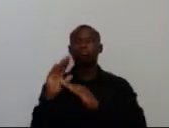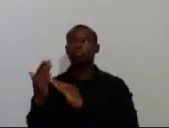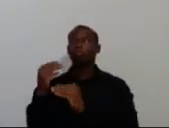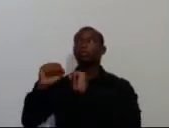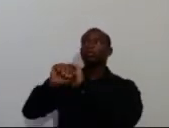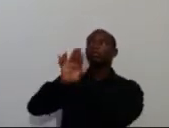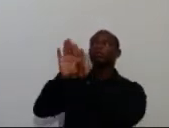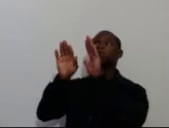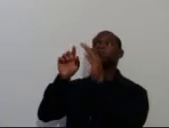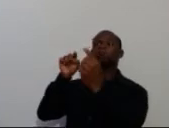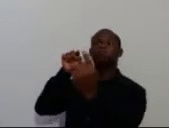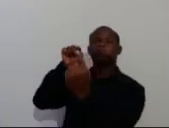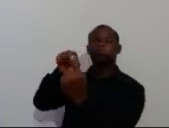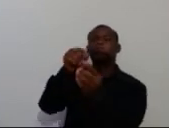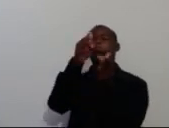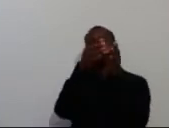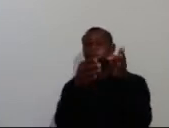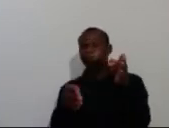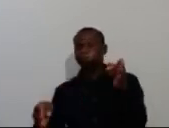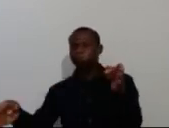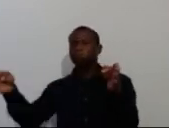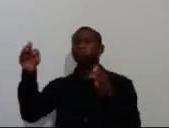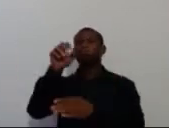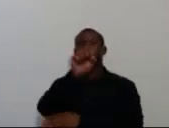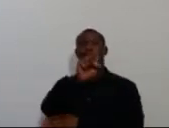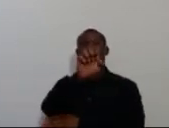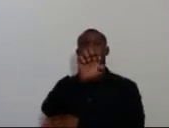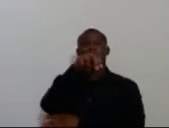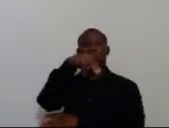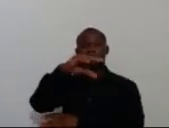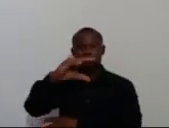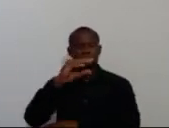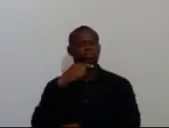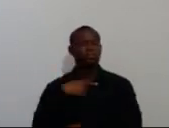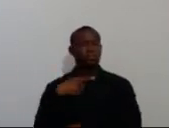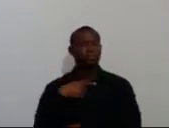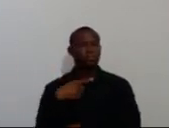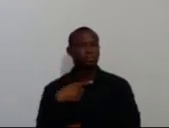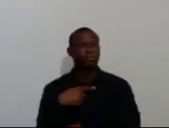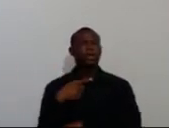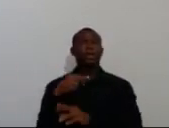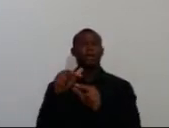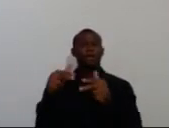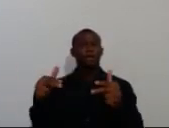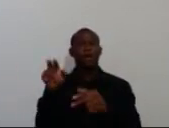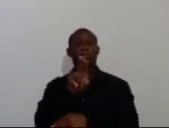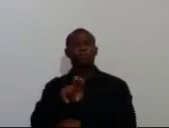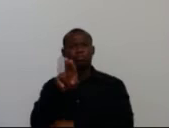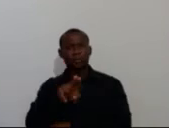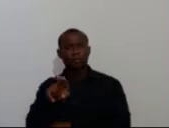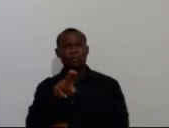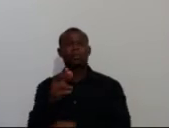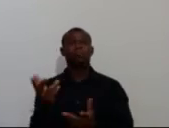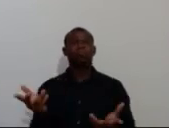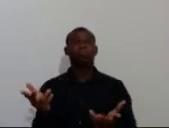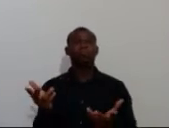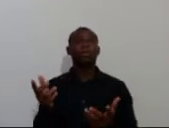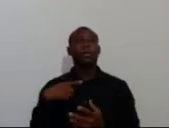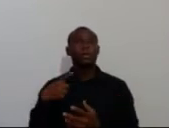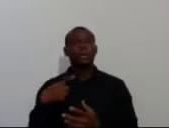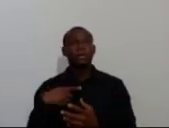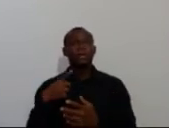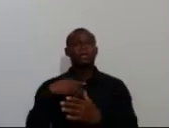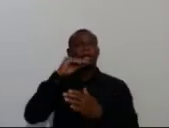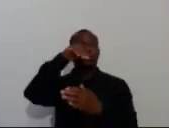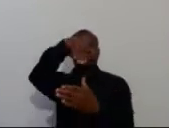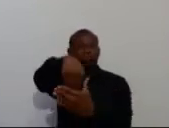uma série de instrumentos para que isso aconteça. Nós temos uma rede EAD SENAC que já